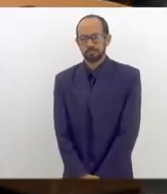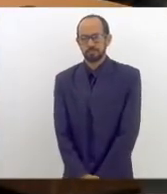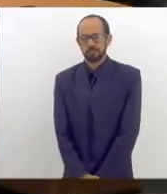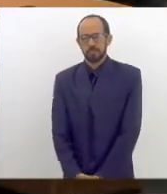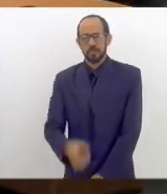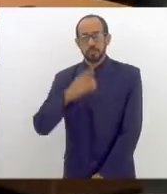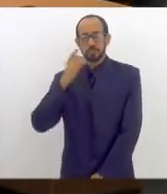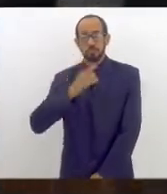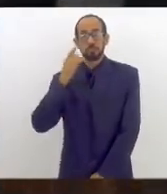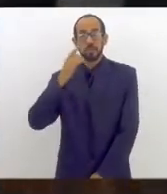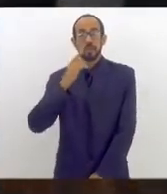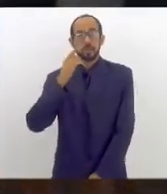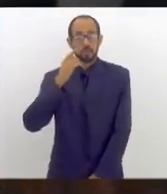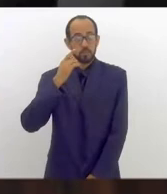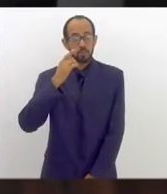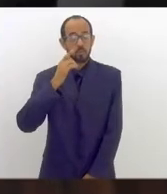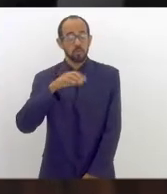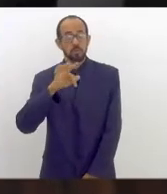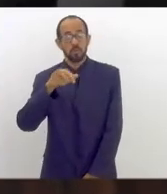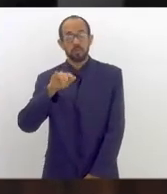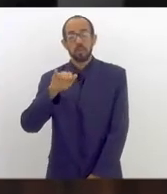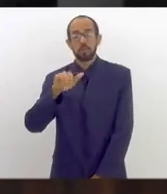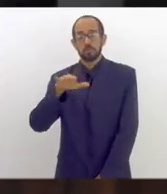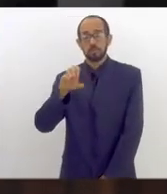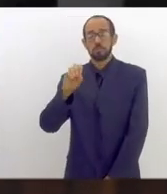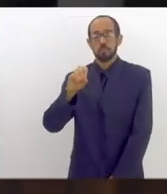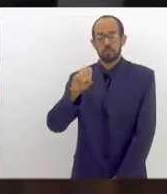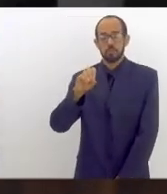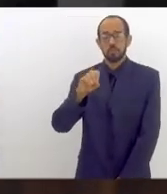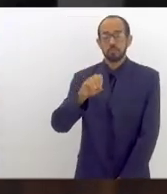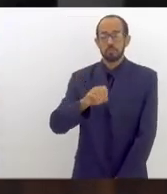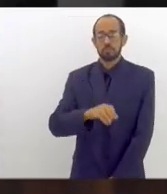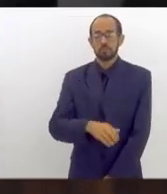Desembargador Fábio Dutra